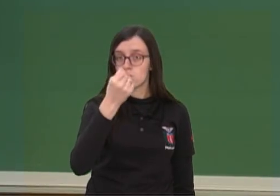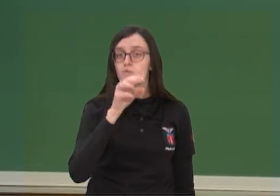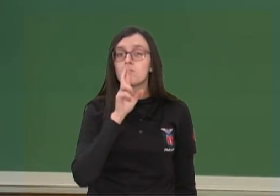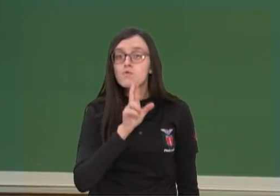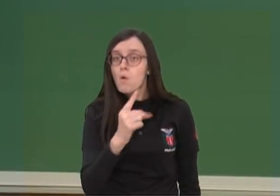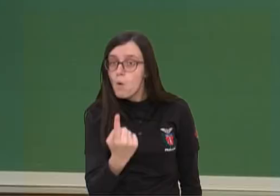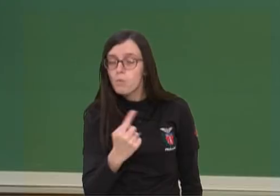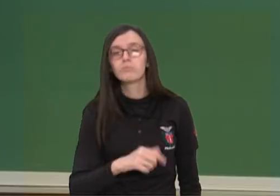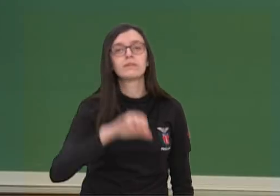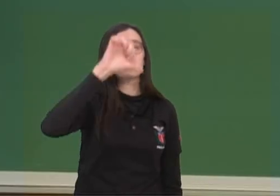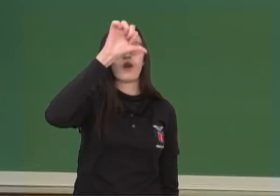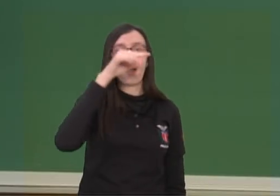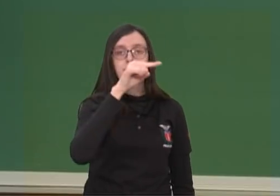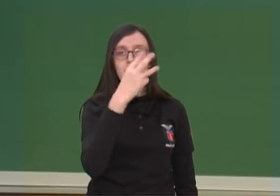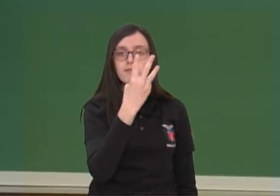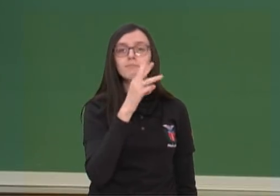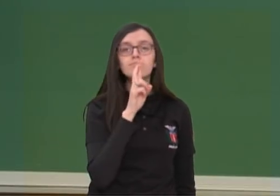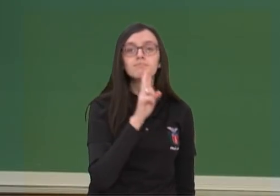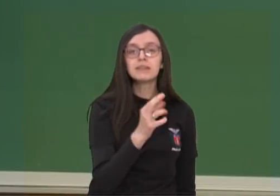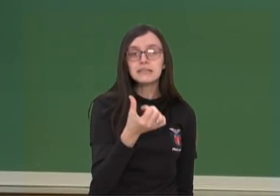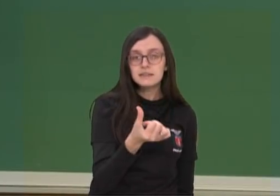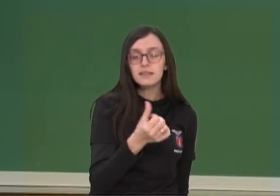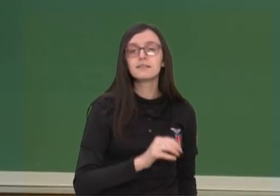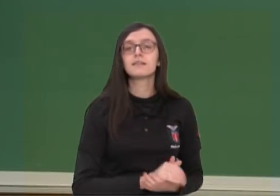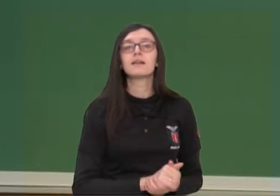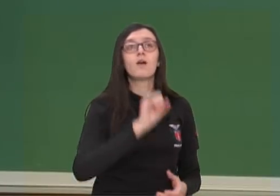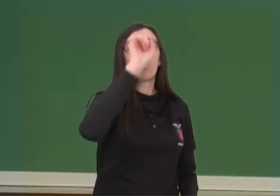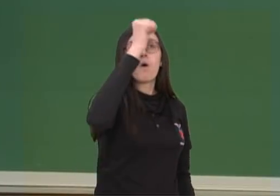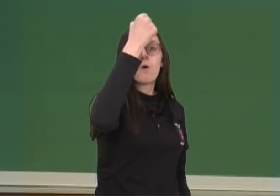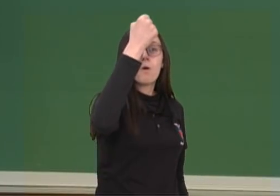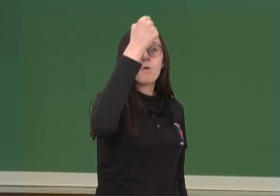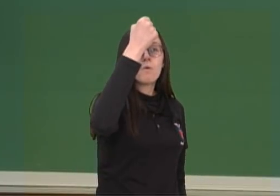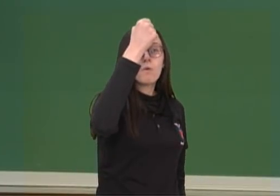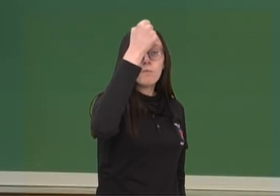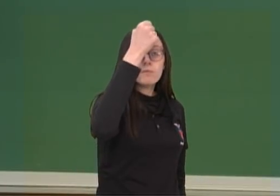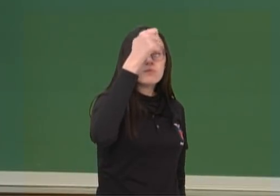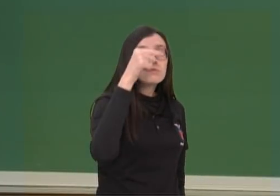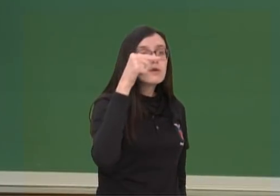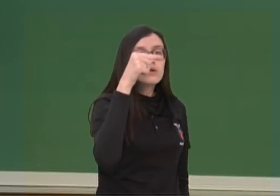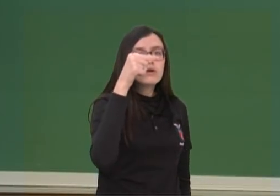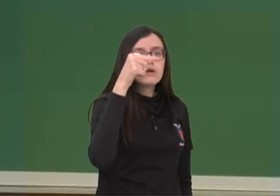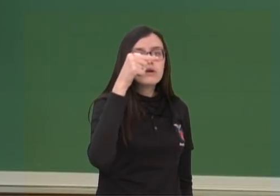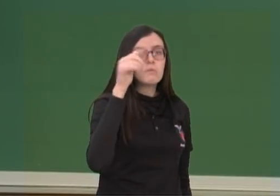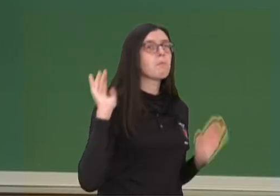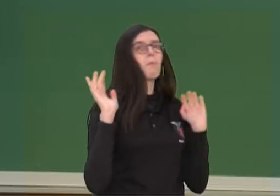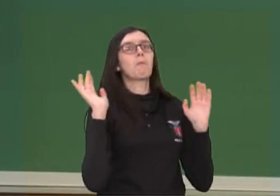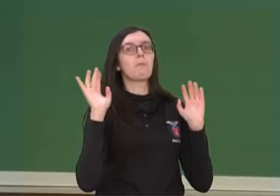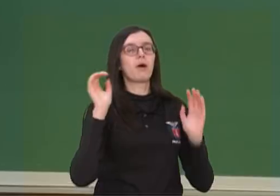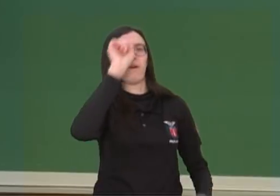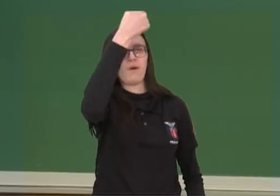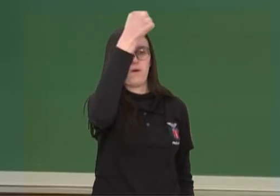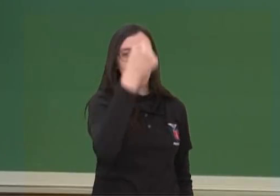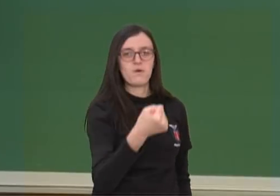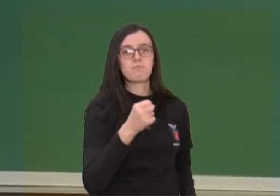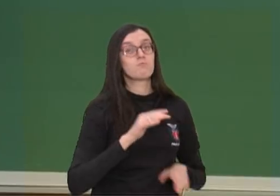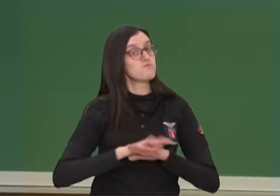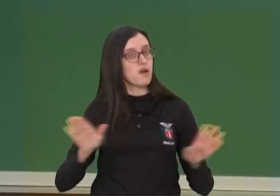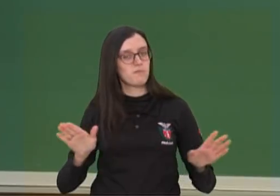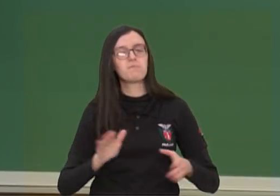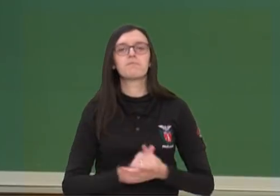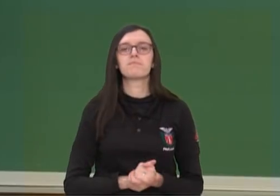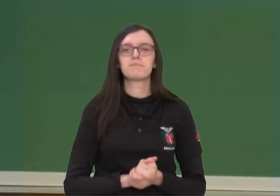1. 9 menos 3, 6. 8 menos ninguém, 8.